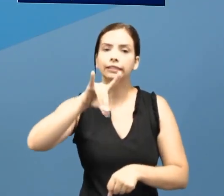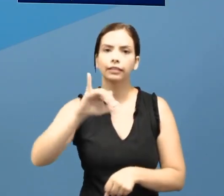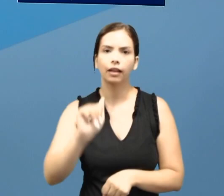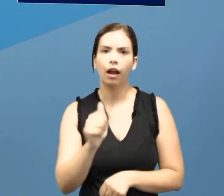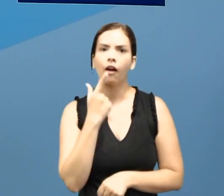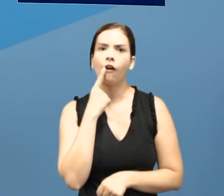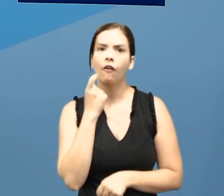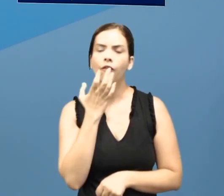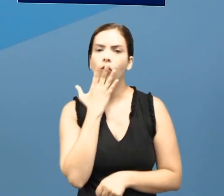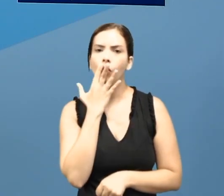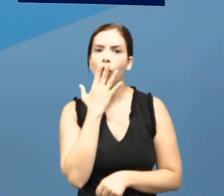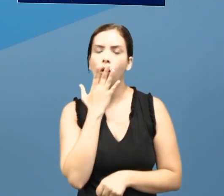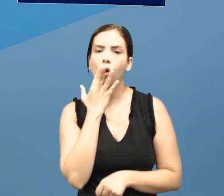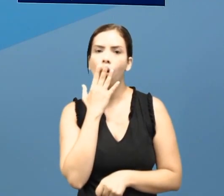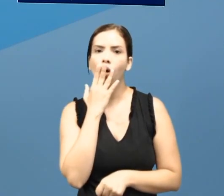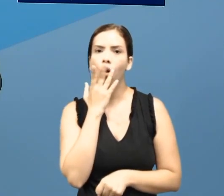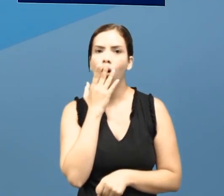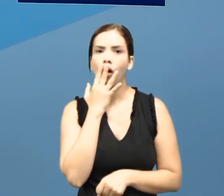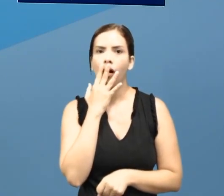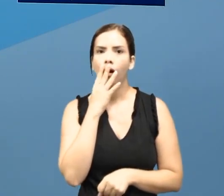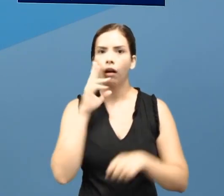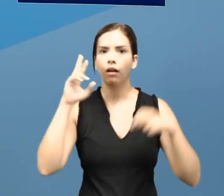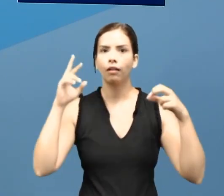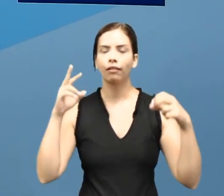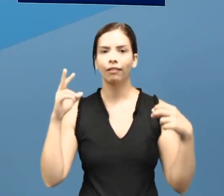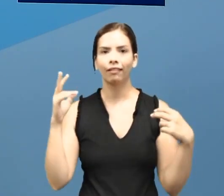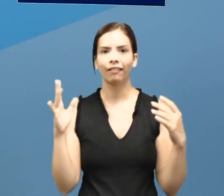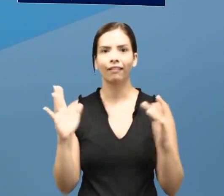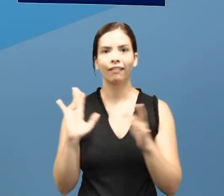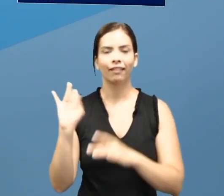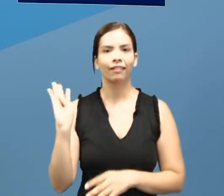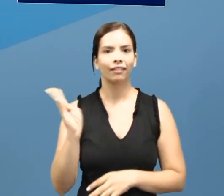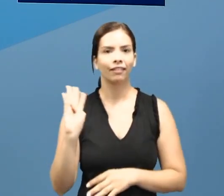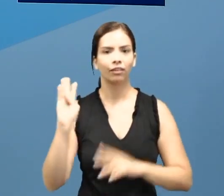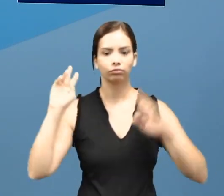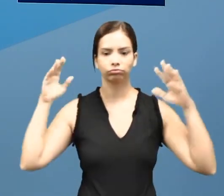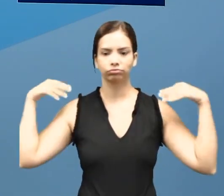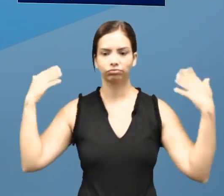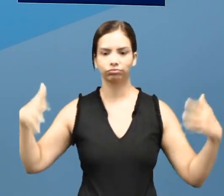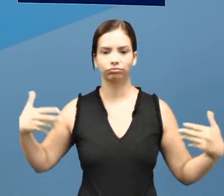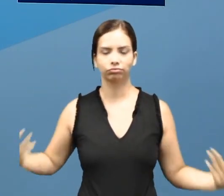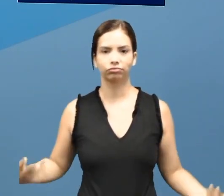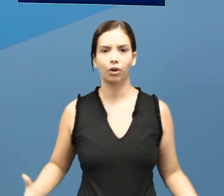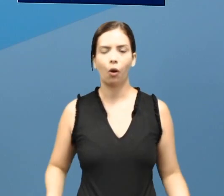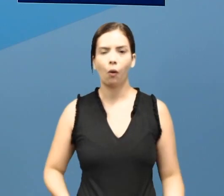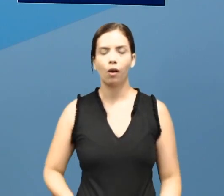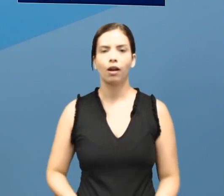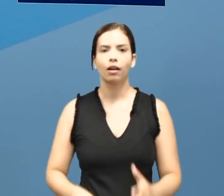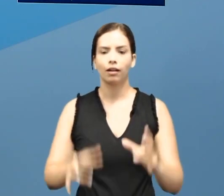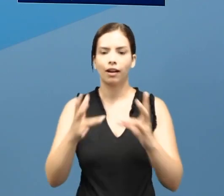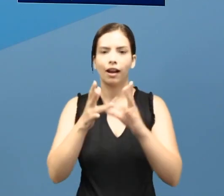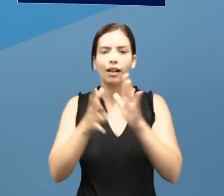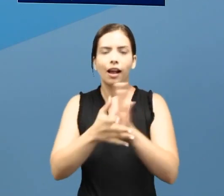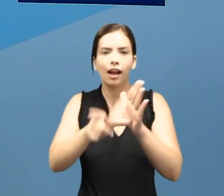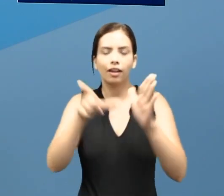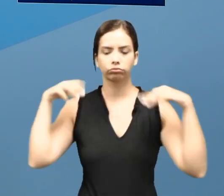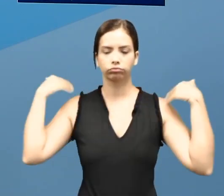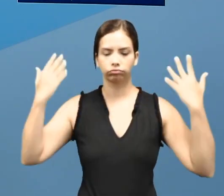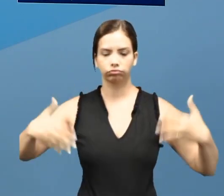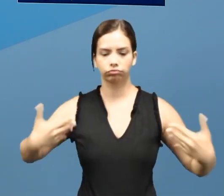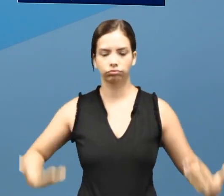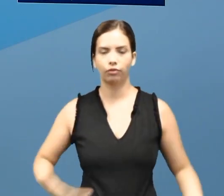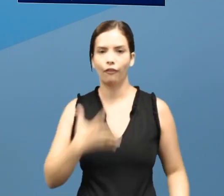é a cor da noiva, então as noivas, elas se vestem de vermelho, né? E na cultura hindu,